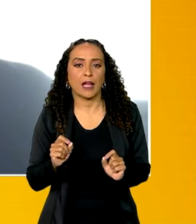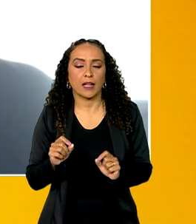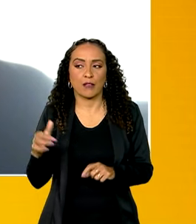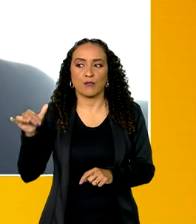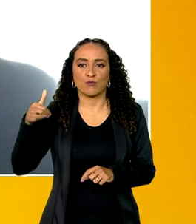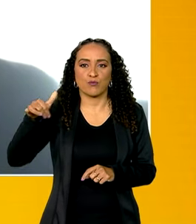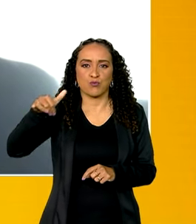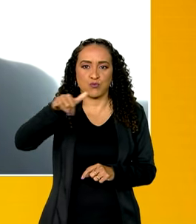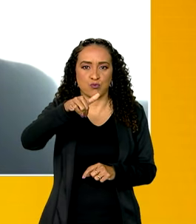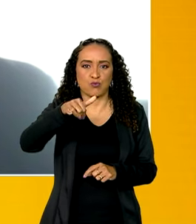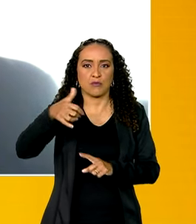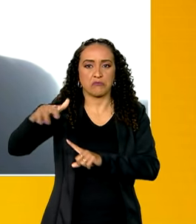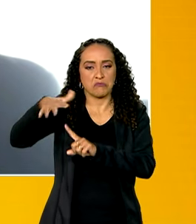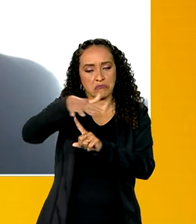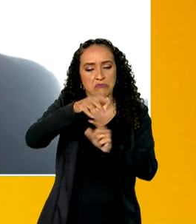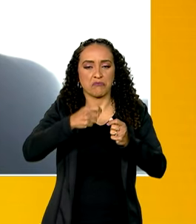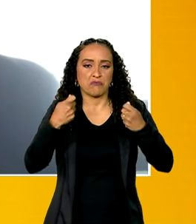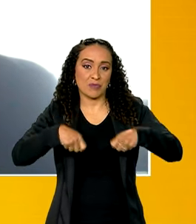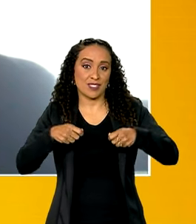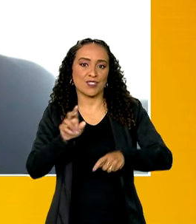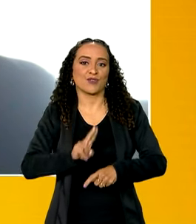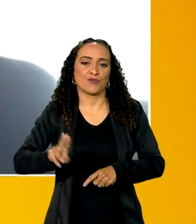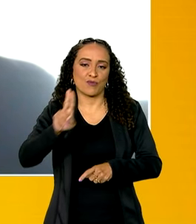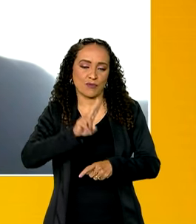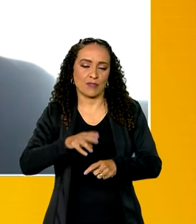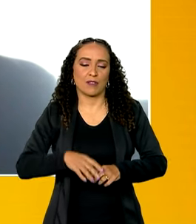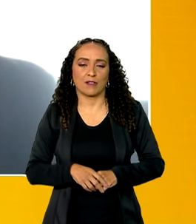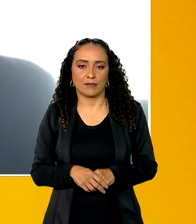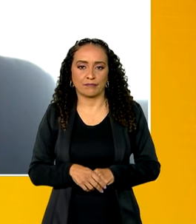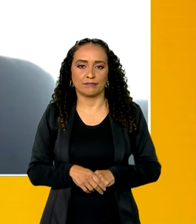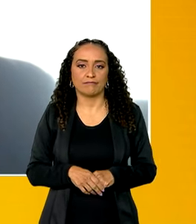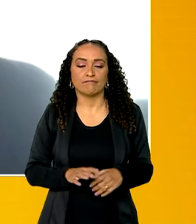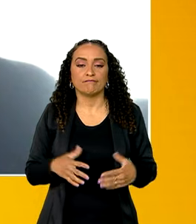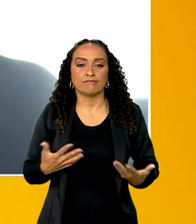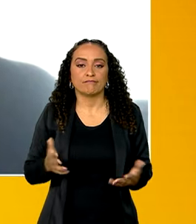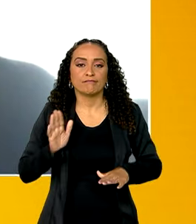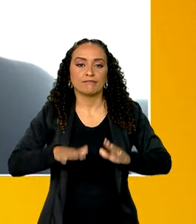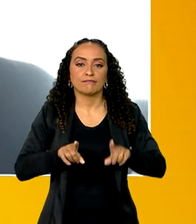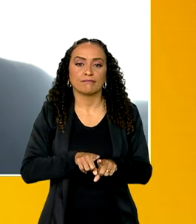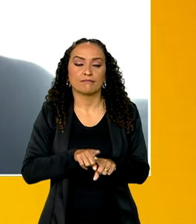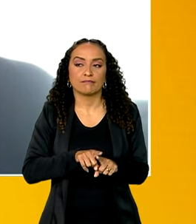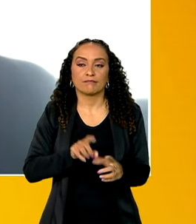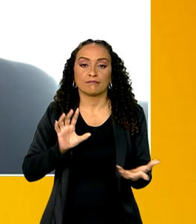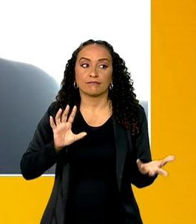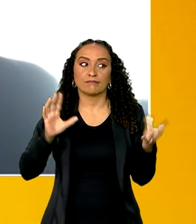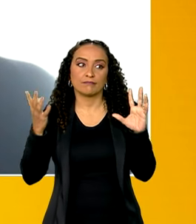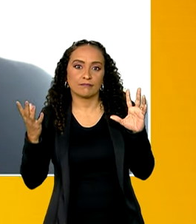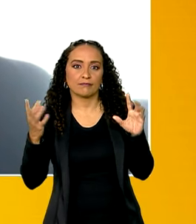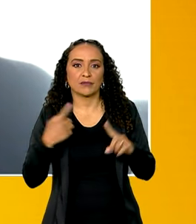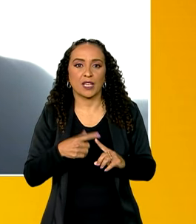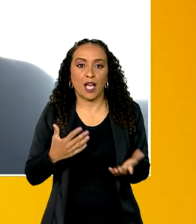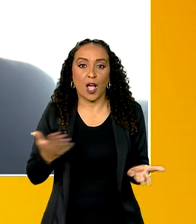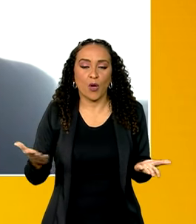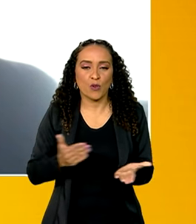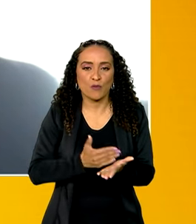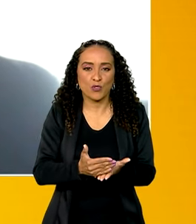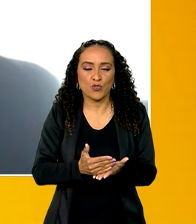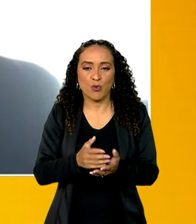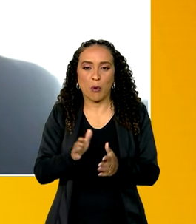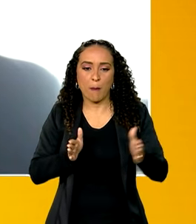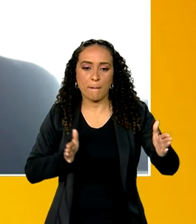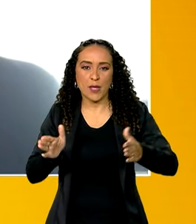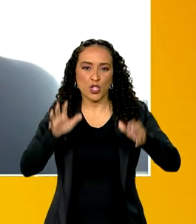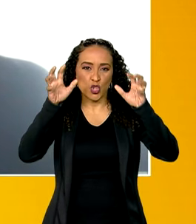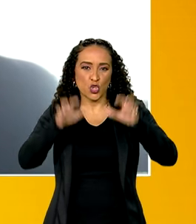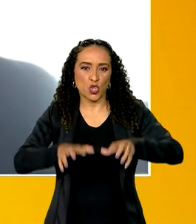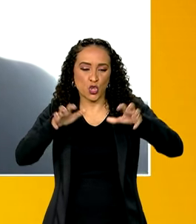aéreo, a gente tem que usar aeronaves, né? Então, a gente fica dependendo também do clima, né? Nós entramos agora num período de chuva aqui